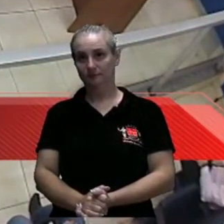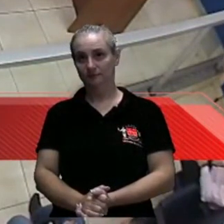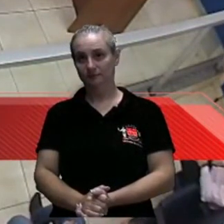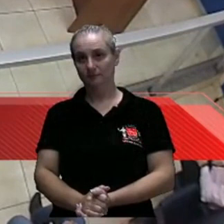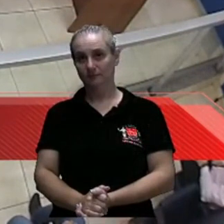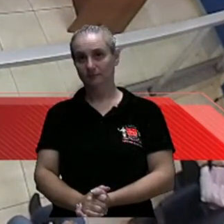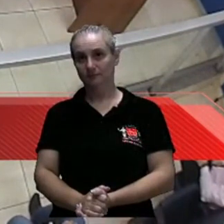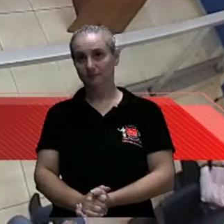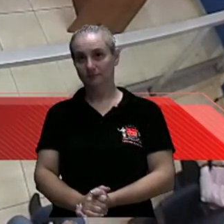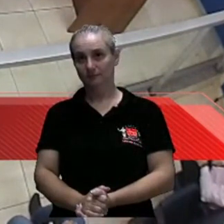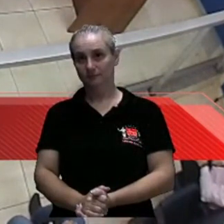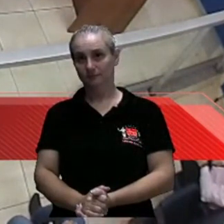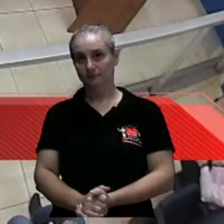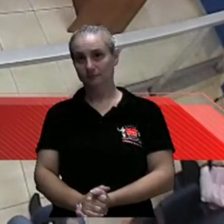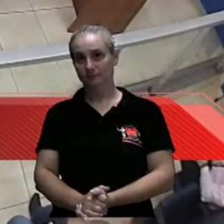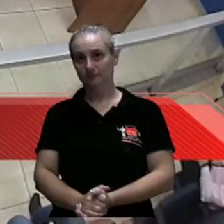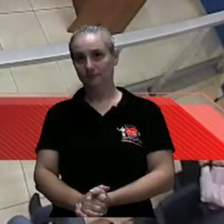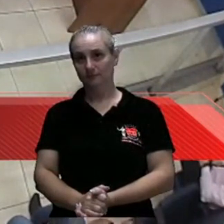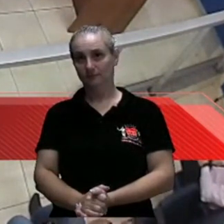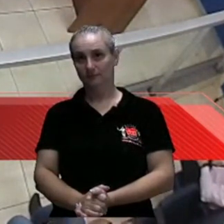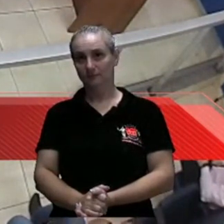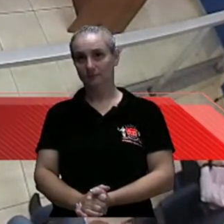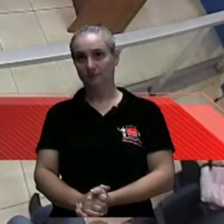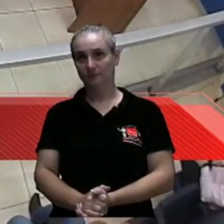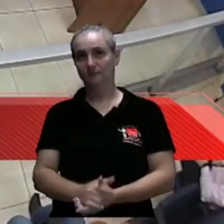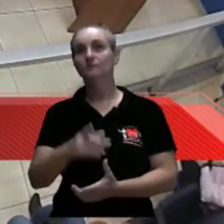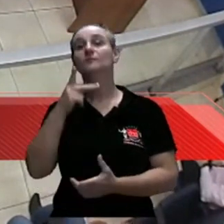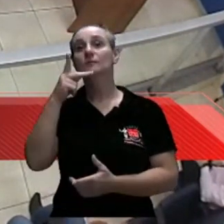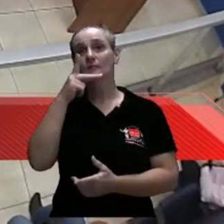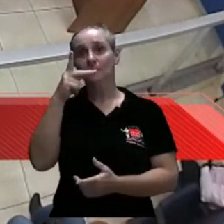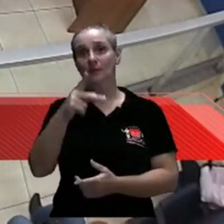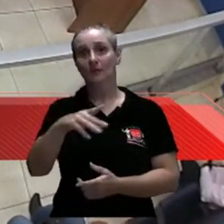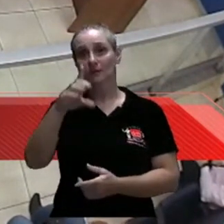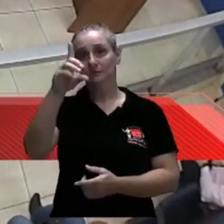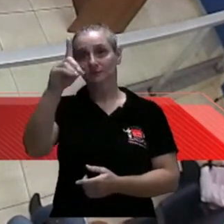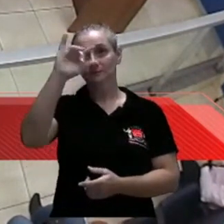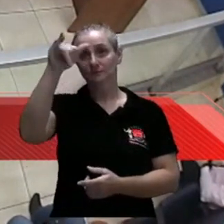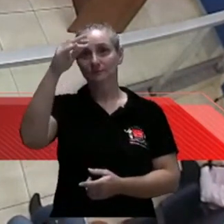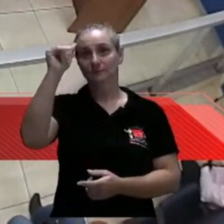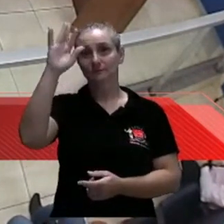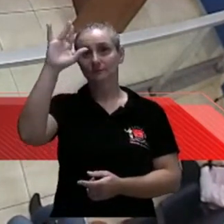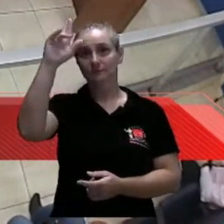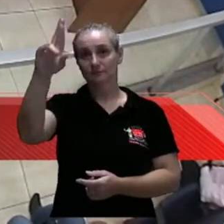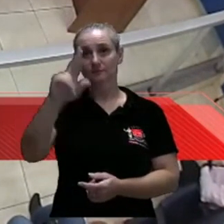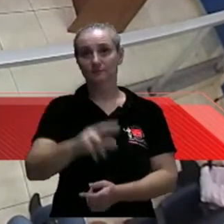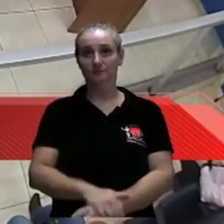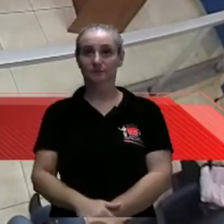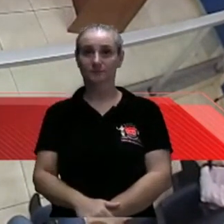Por favor, com a palavra o senhor Dejair Martinez.